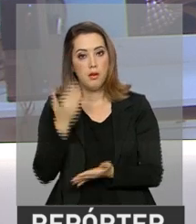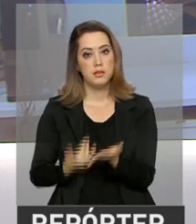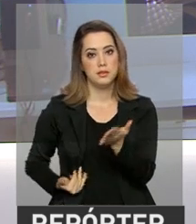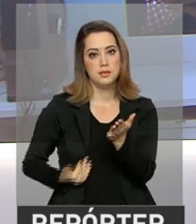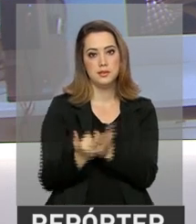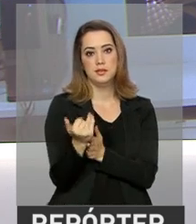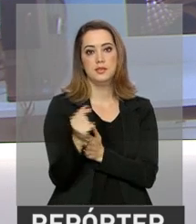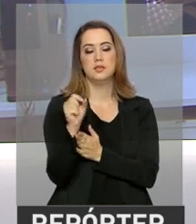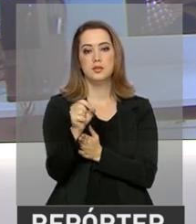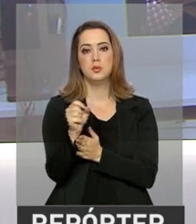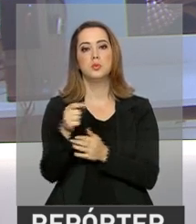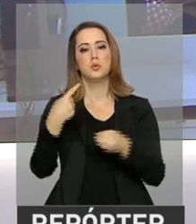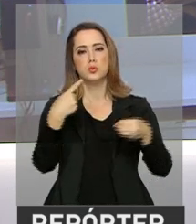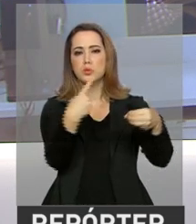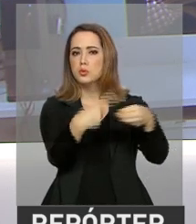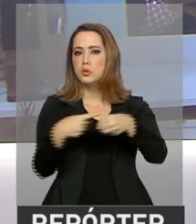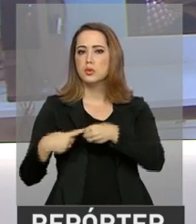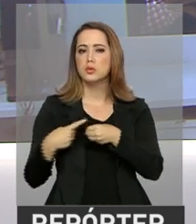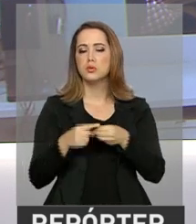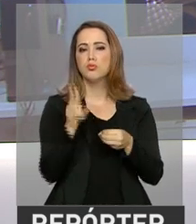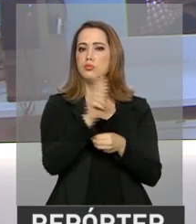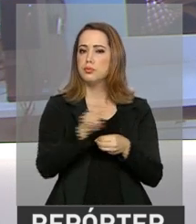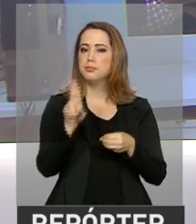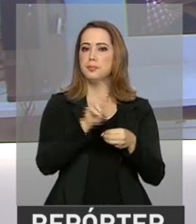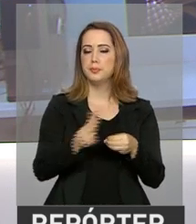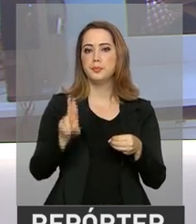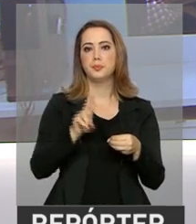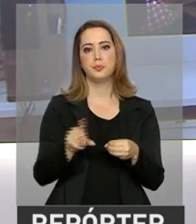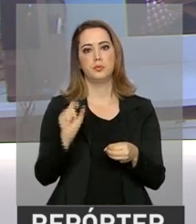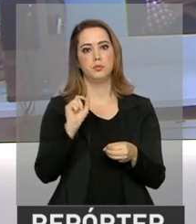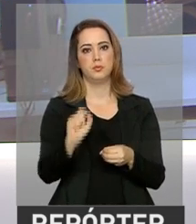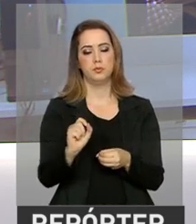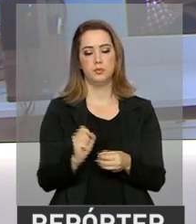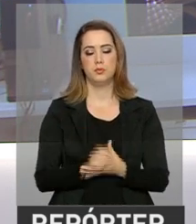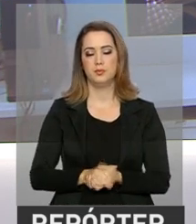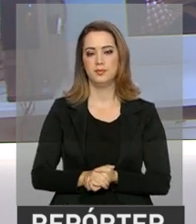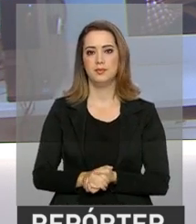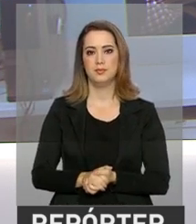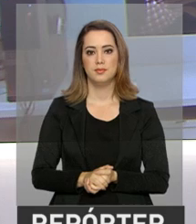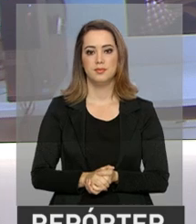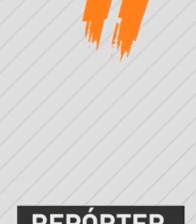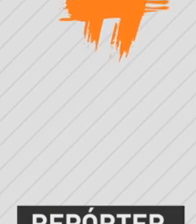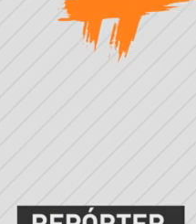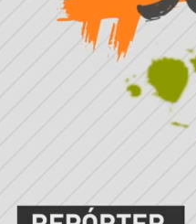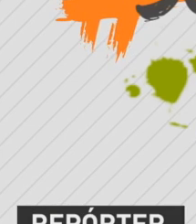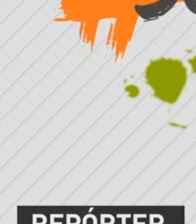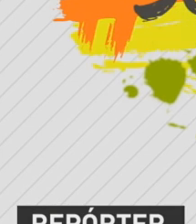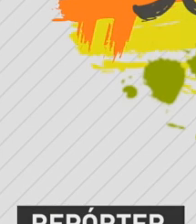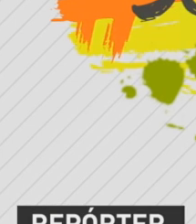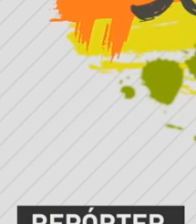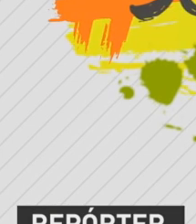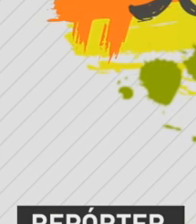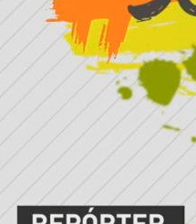para Duque de Caxias, São João de Meriti, Nilópolis, Belfor Roxo e Nova Iguaçu.